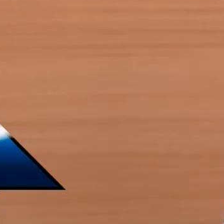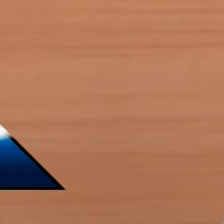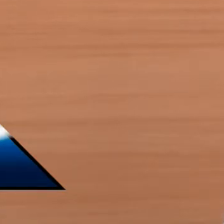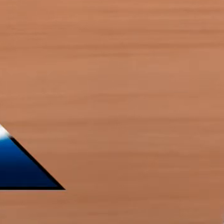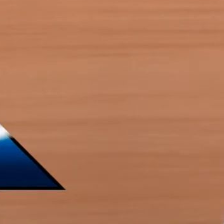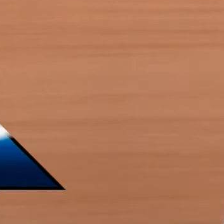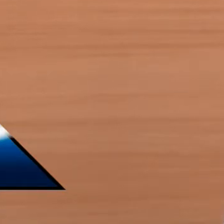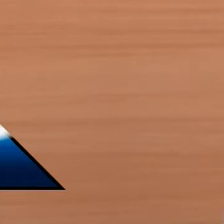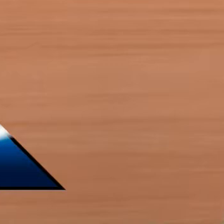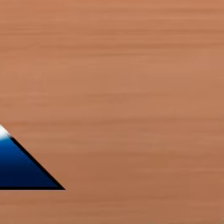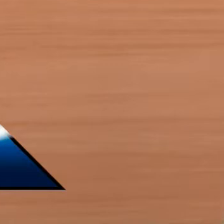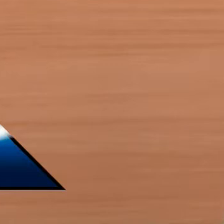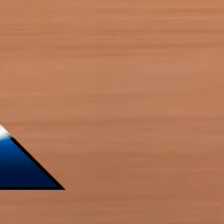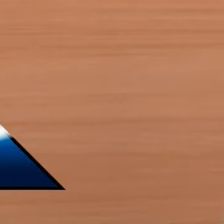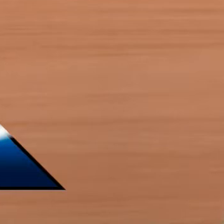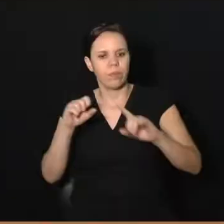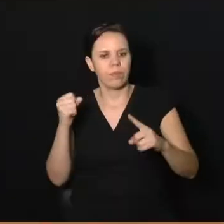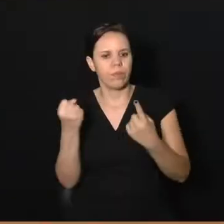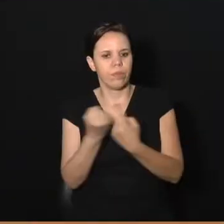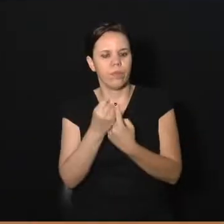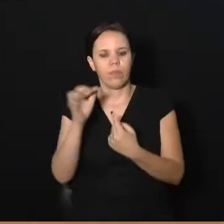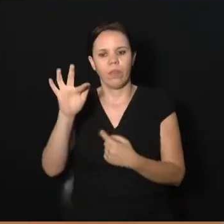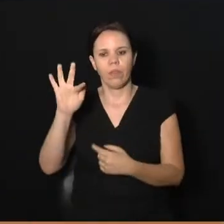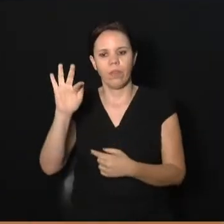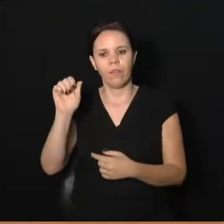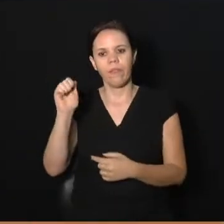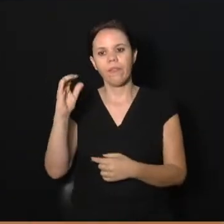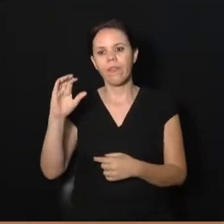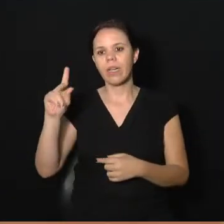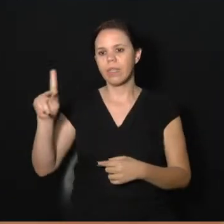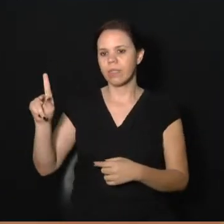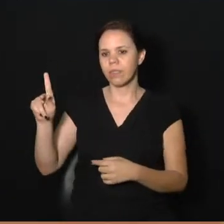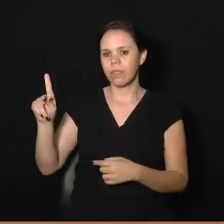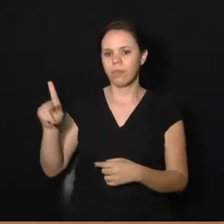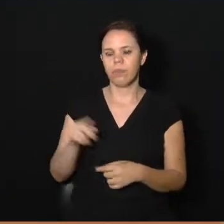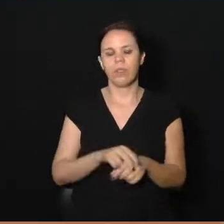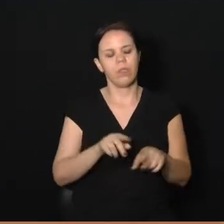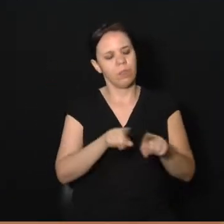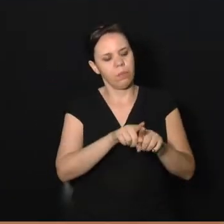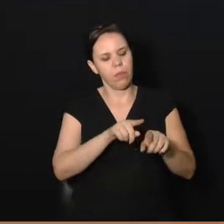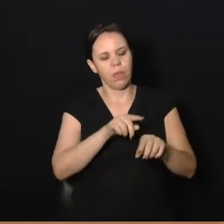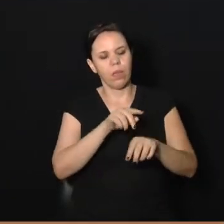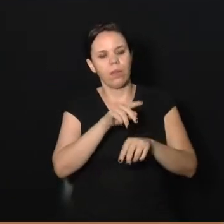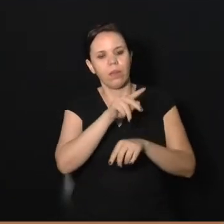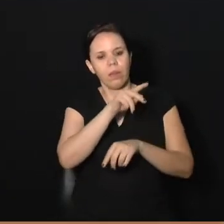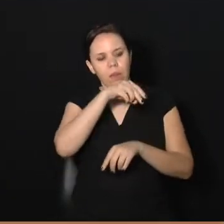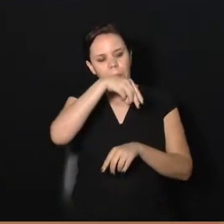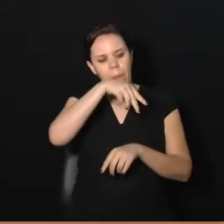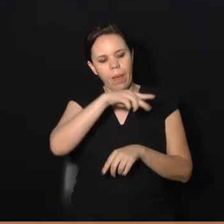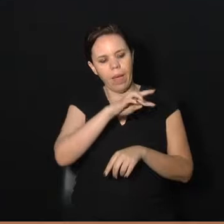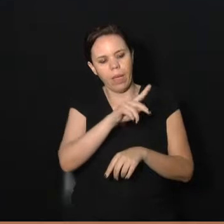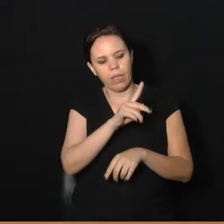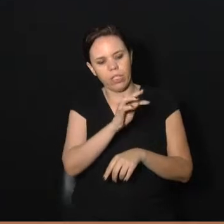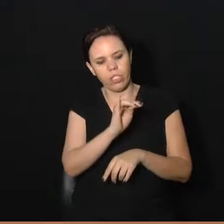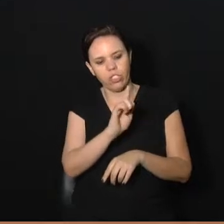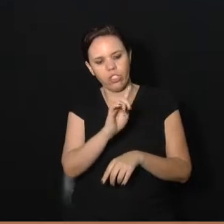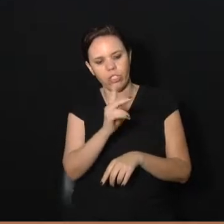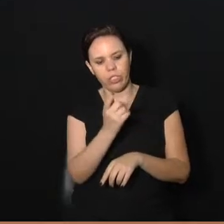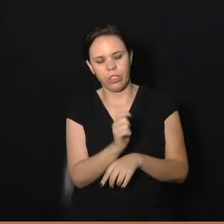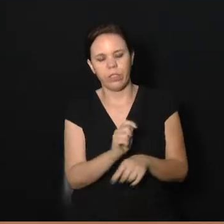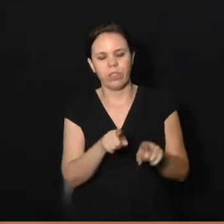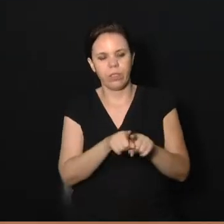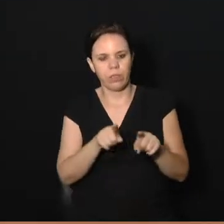pela Facamp e marketing pelo IBMEC. Membro do Conselho do Brazilian